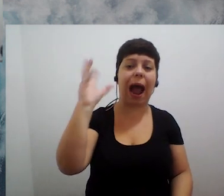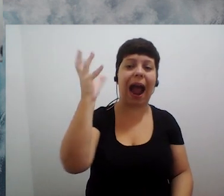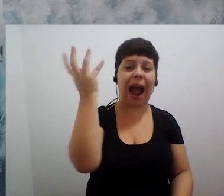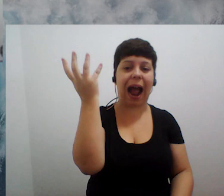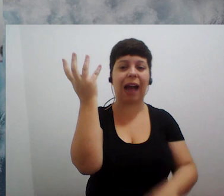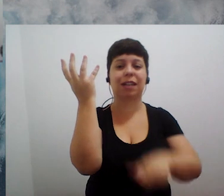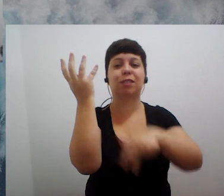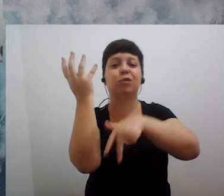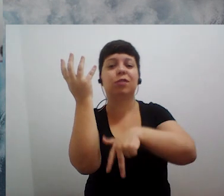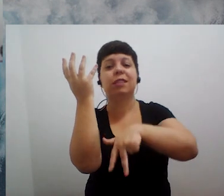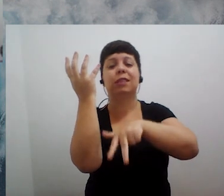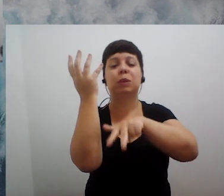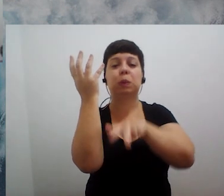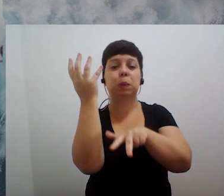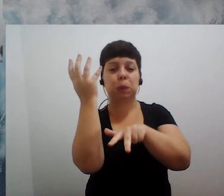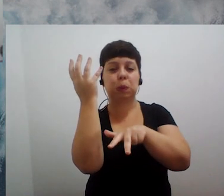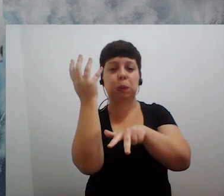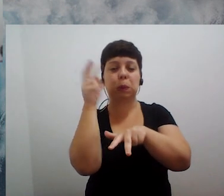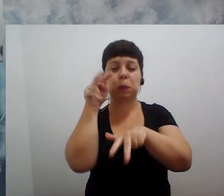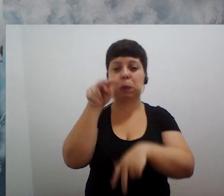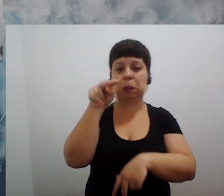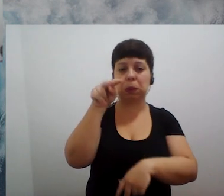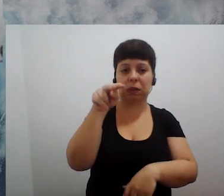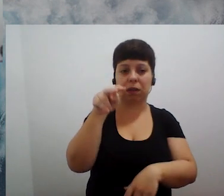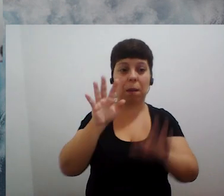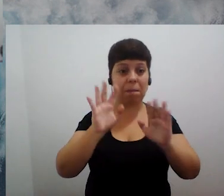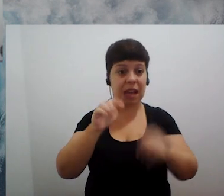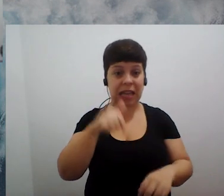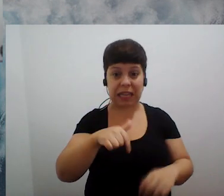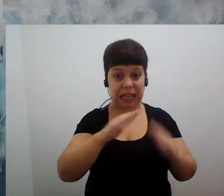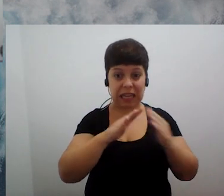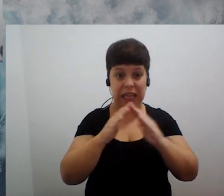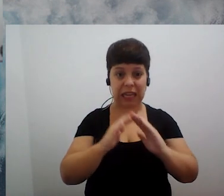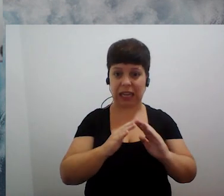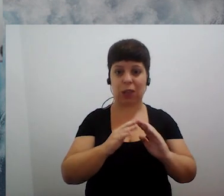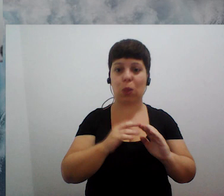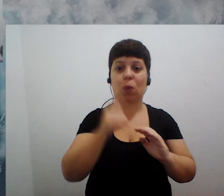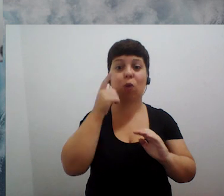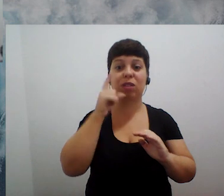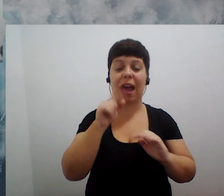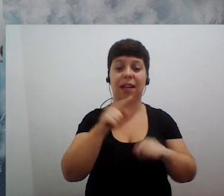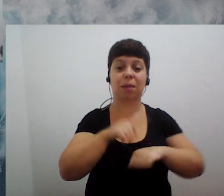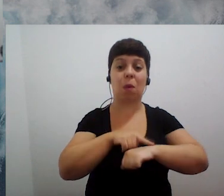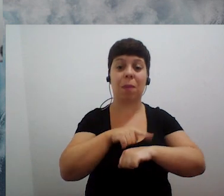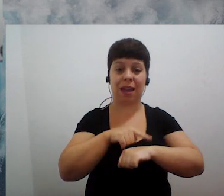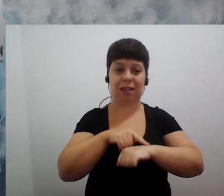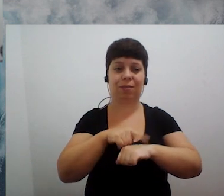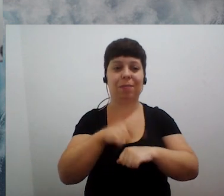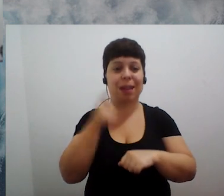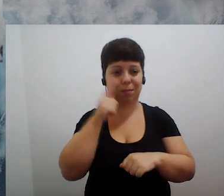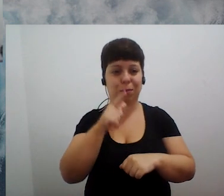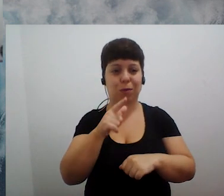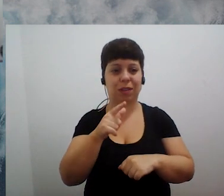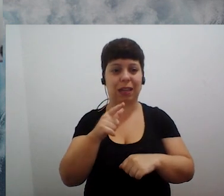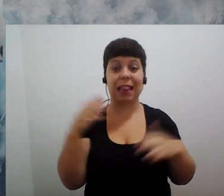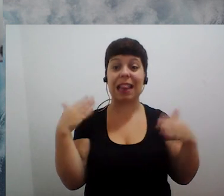árvore, contemplar a natureza. Só que às vezes quando a gente está aqui na quebrada, a gente não se permite viver esse momento, tirar